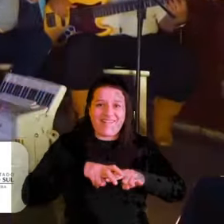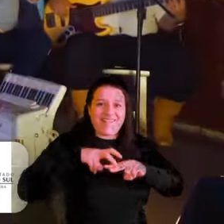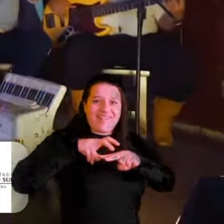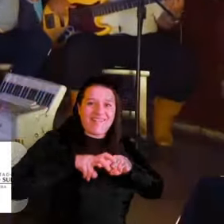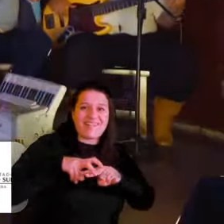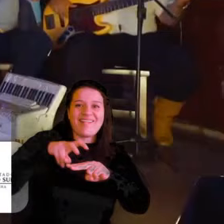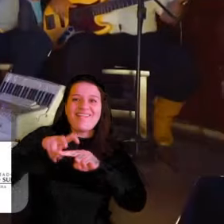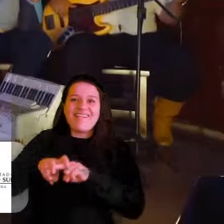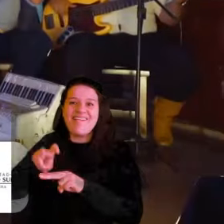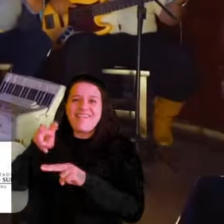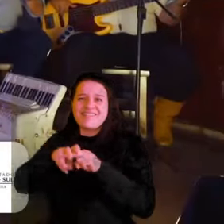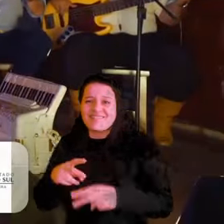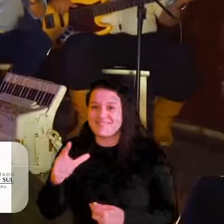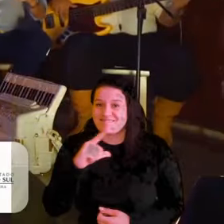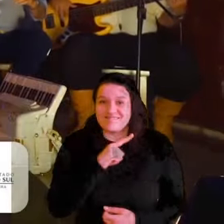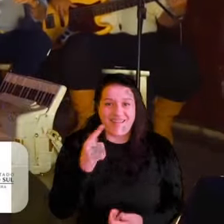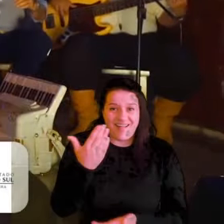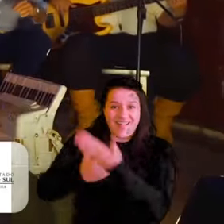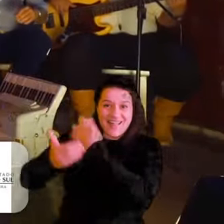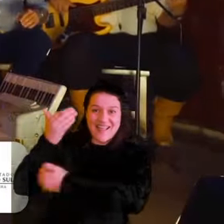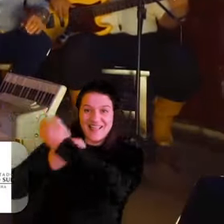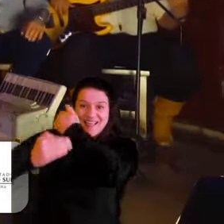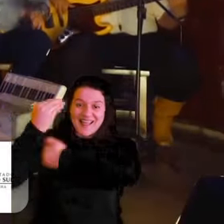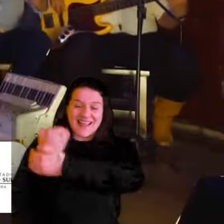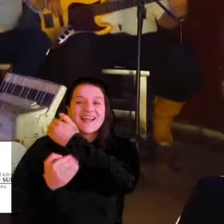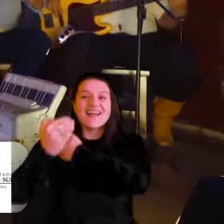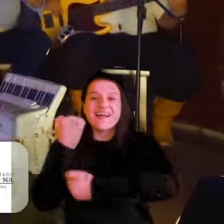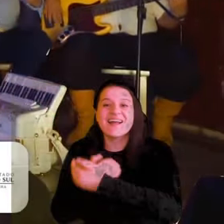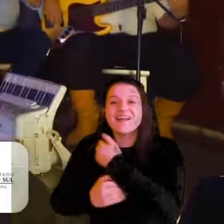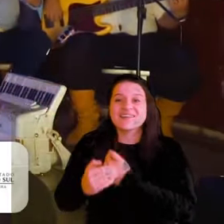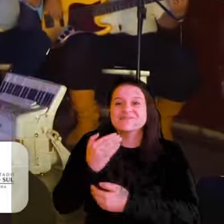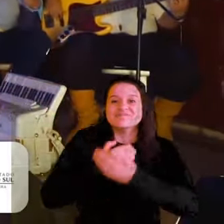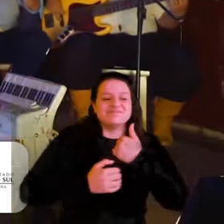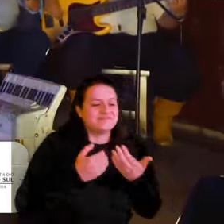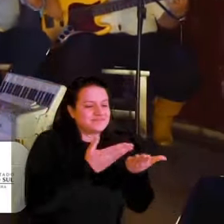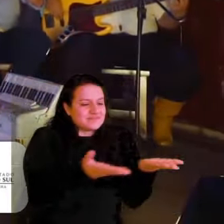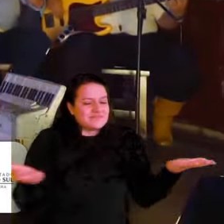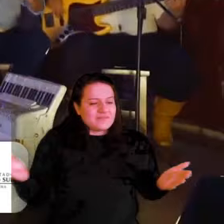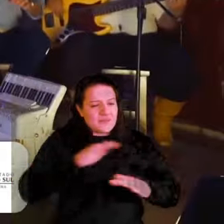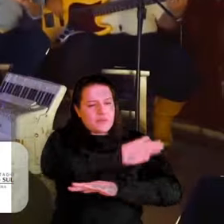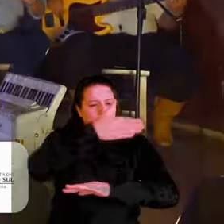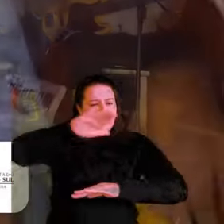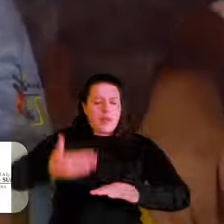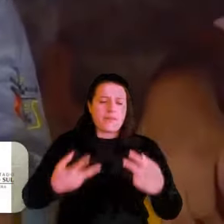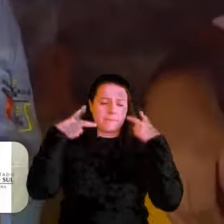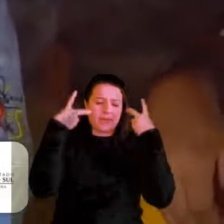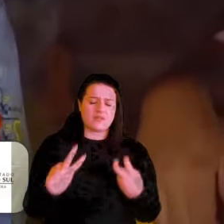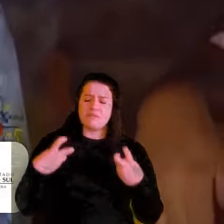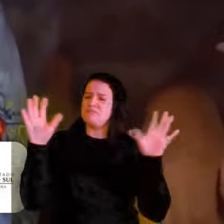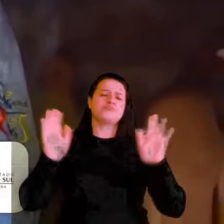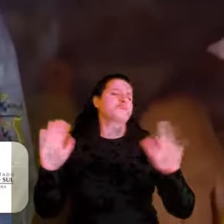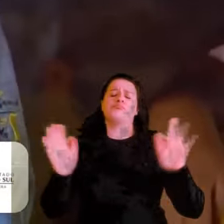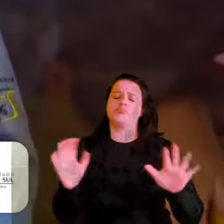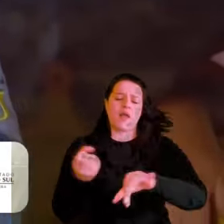batendo, me conte agora o que restou com o tempo da nossa pampa de outrora. Não repares do